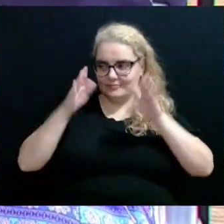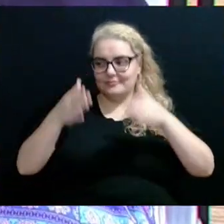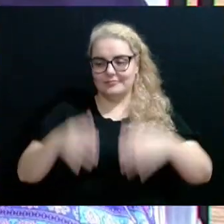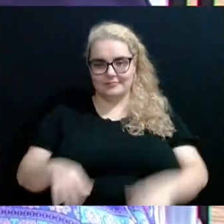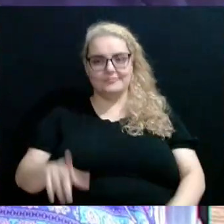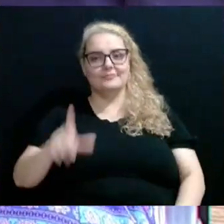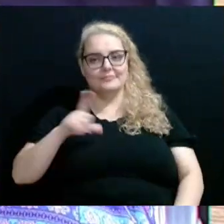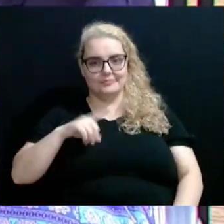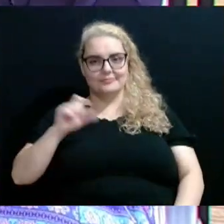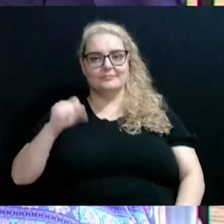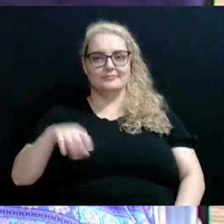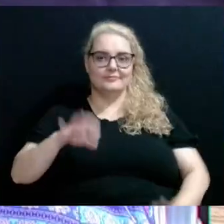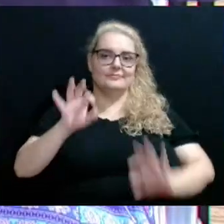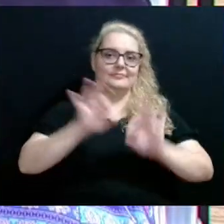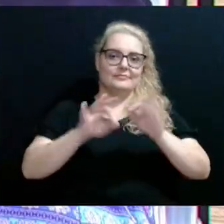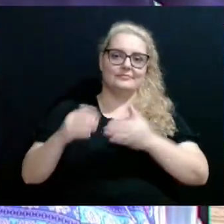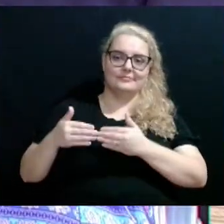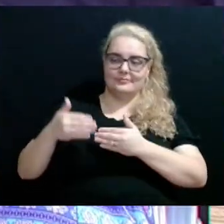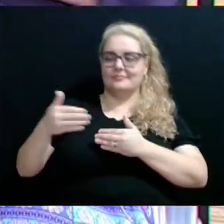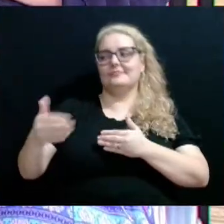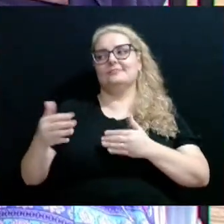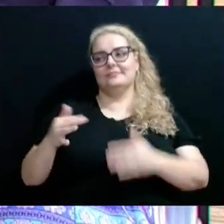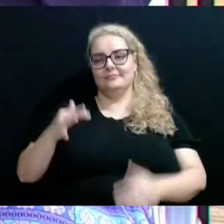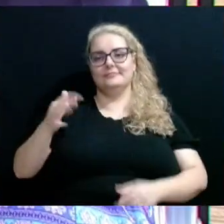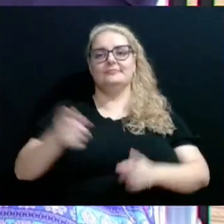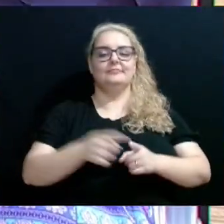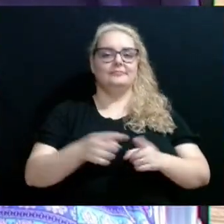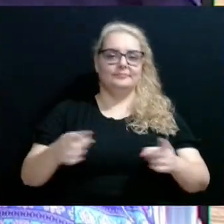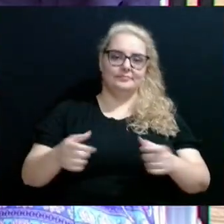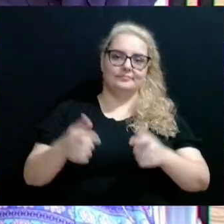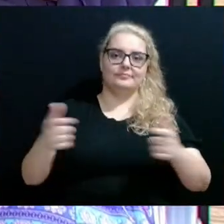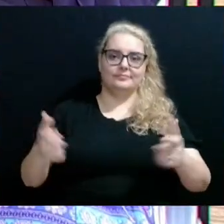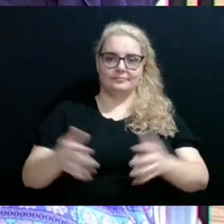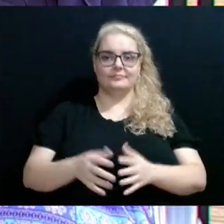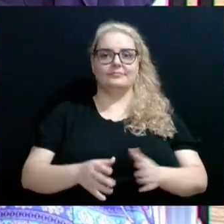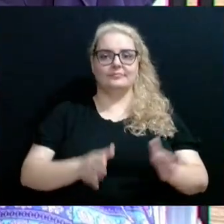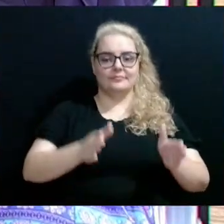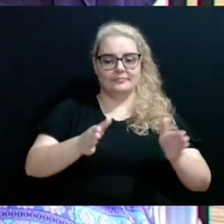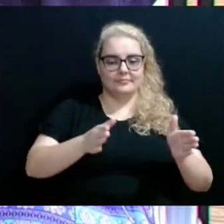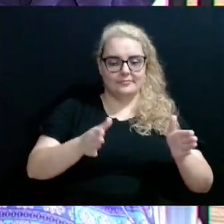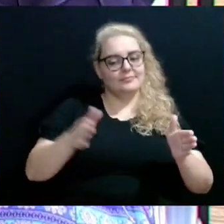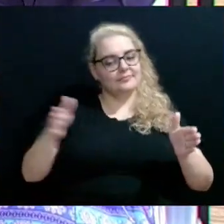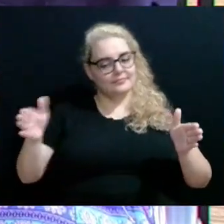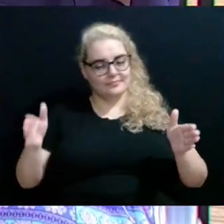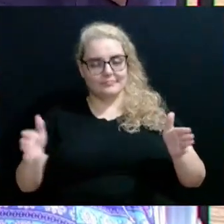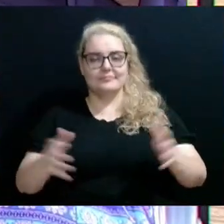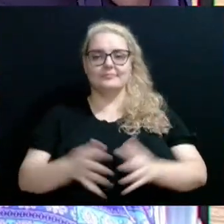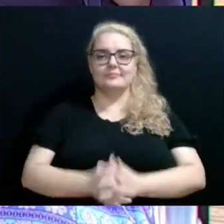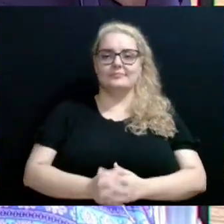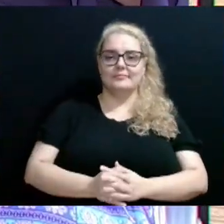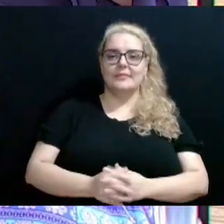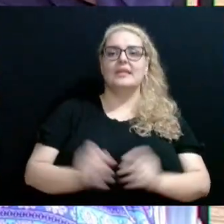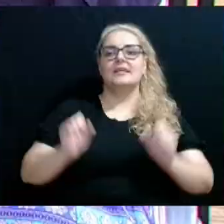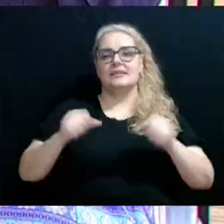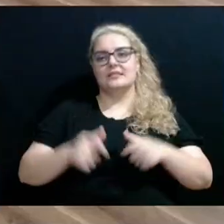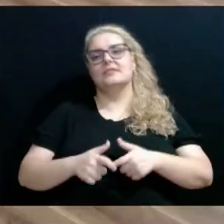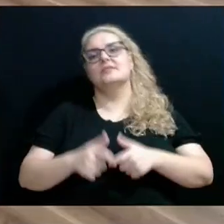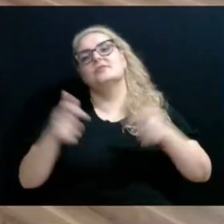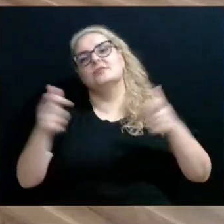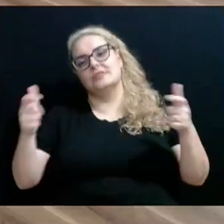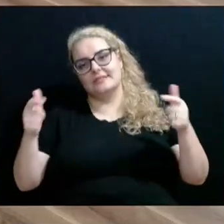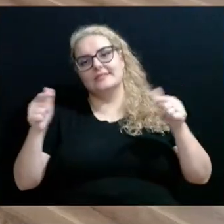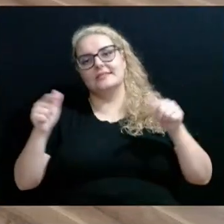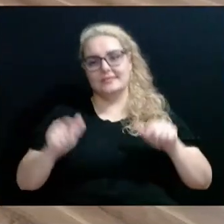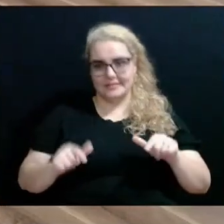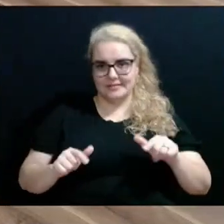esse planejamento futuro, né? Para longo prazo, médio e longo prazo. Sim, de crescer esse ambiente